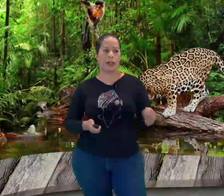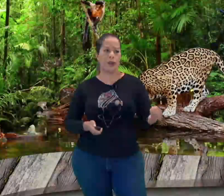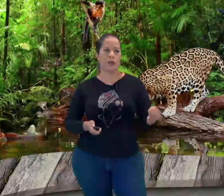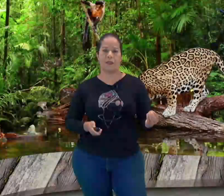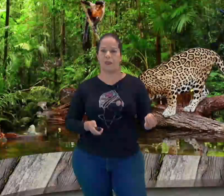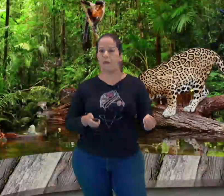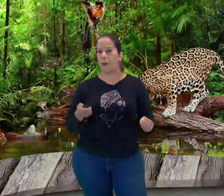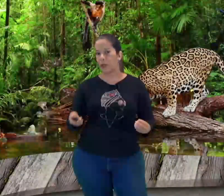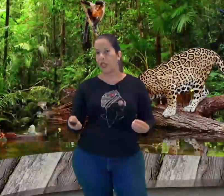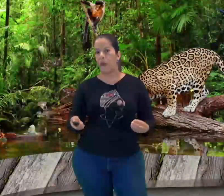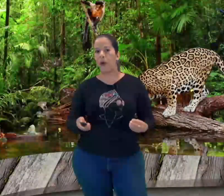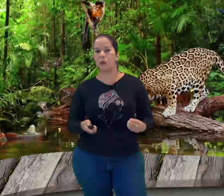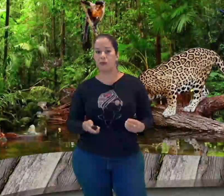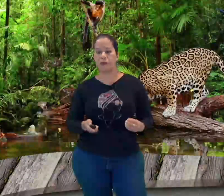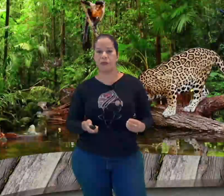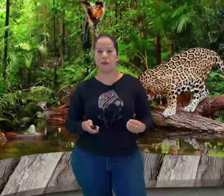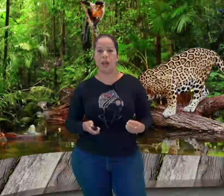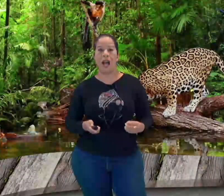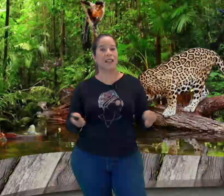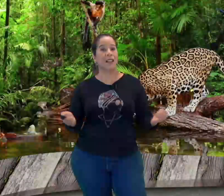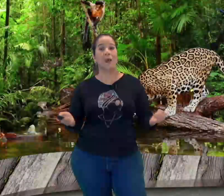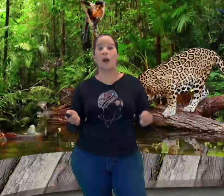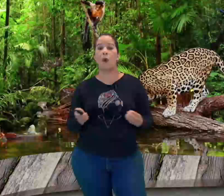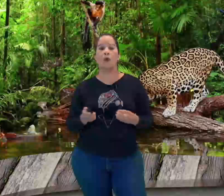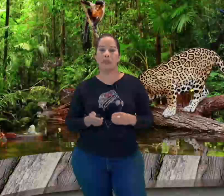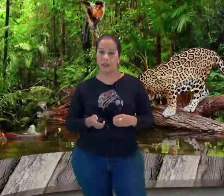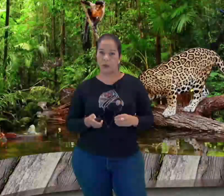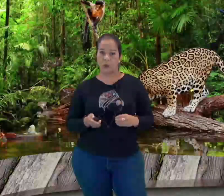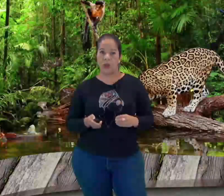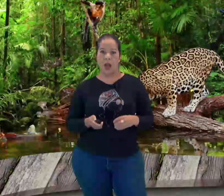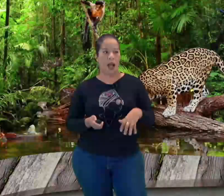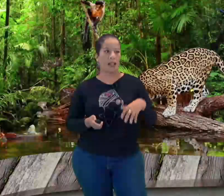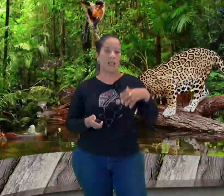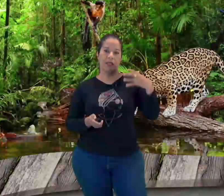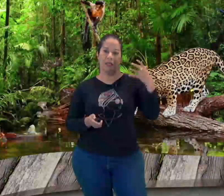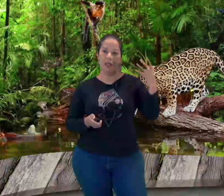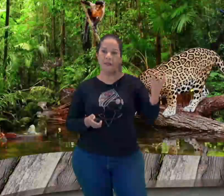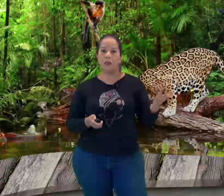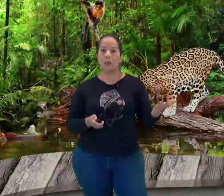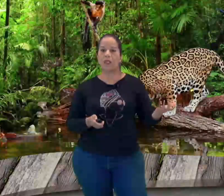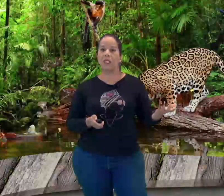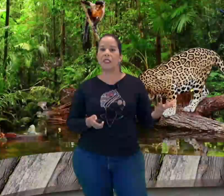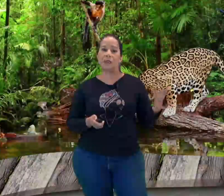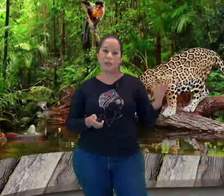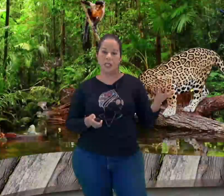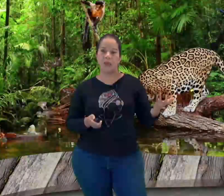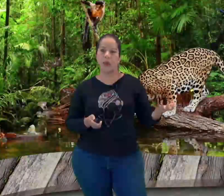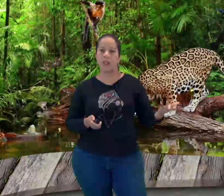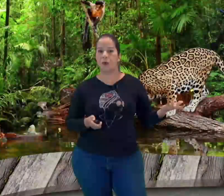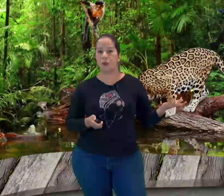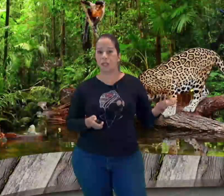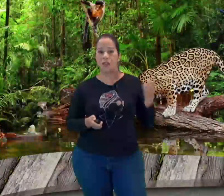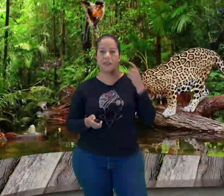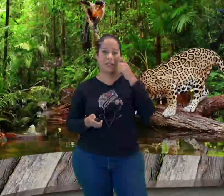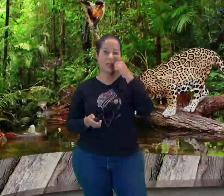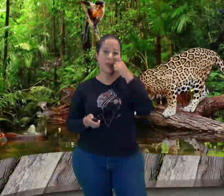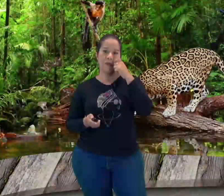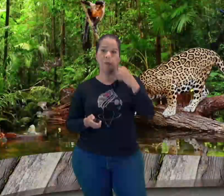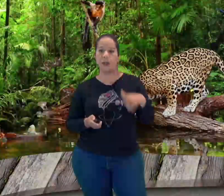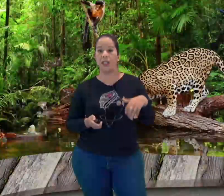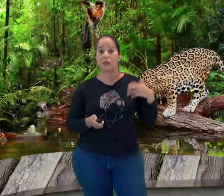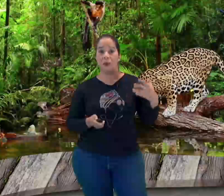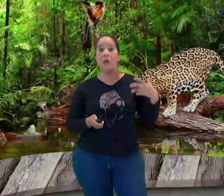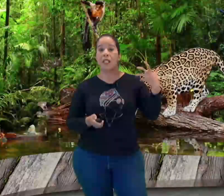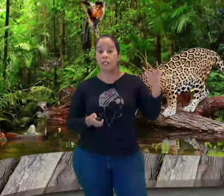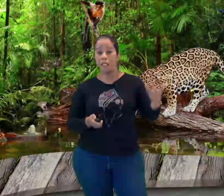vivo? Por que é um ser vivo? Por que não é um ser vivo? Ainda não há consenso. Há aqueles que levantam a bandeira que sim, eles podem ser considerados seres